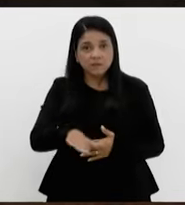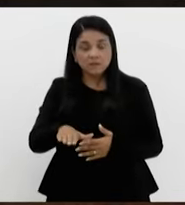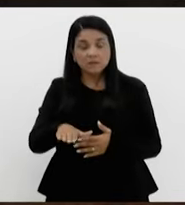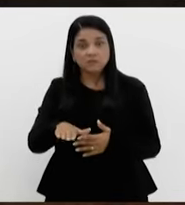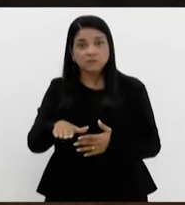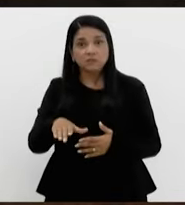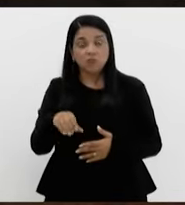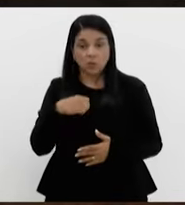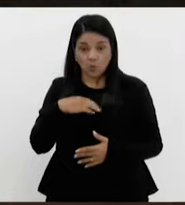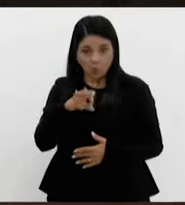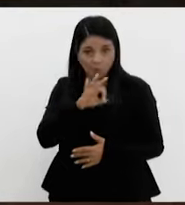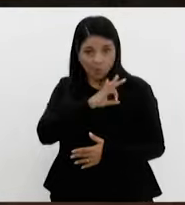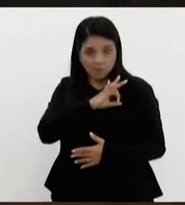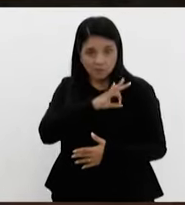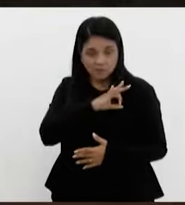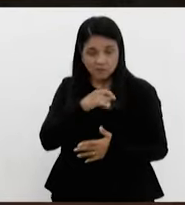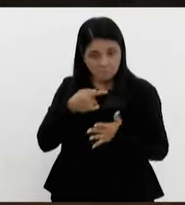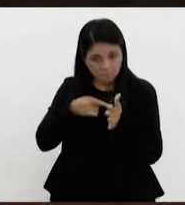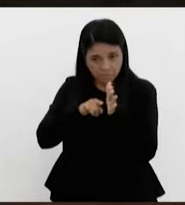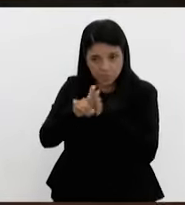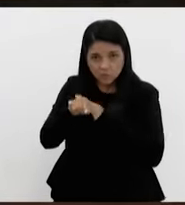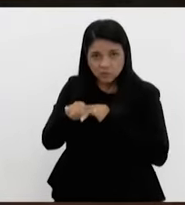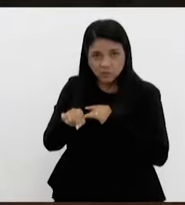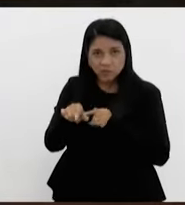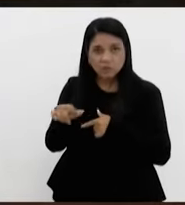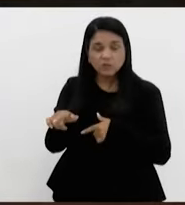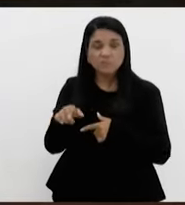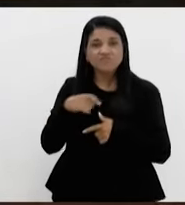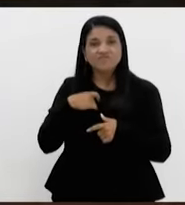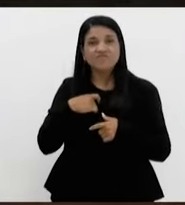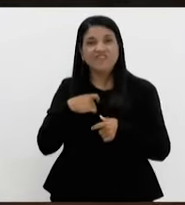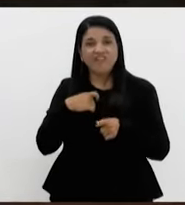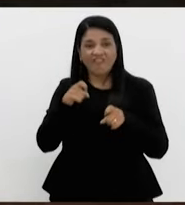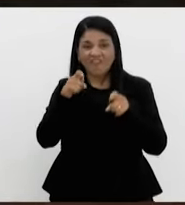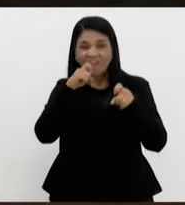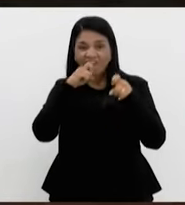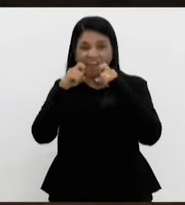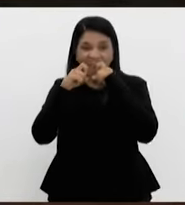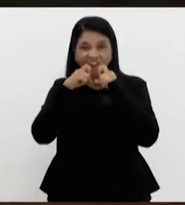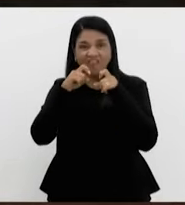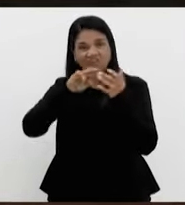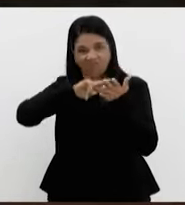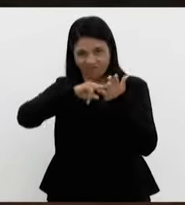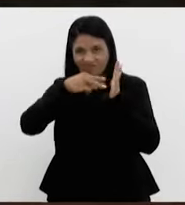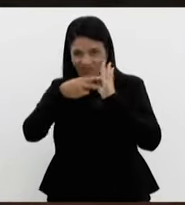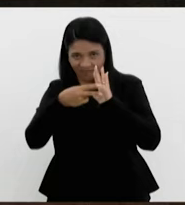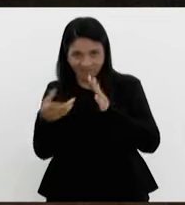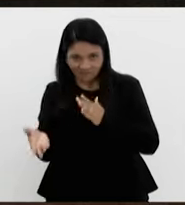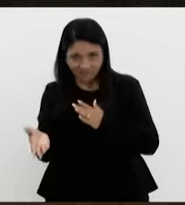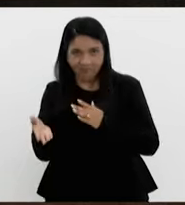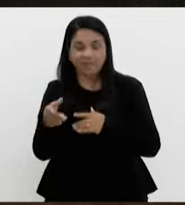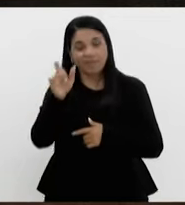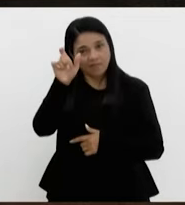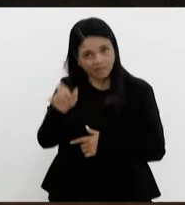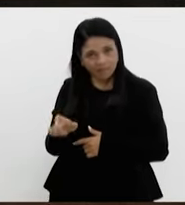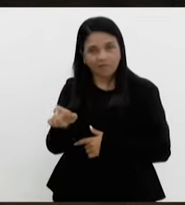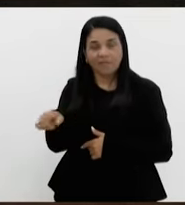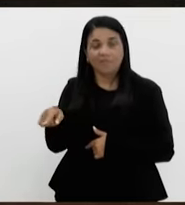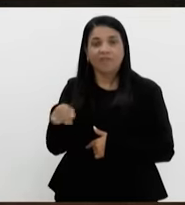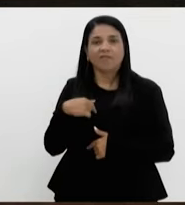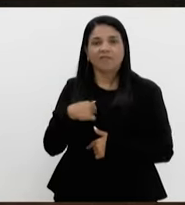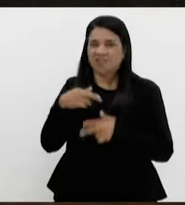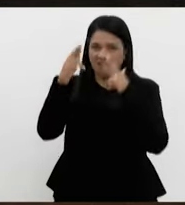indagando o Vampiro de Niterói saíram da sala porque simplesmente iam romper essa atitude